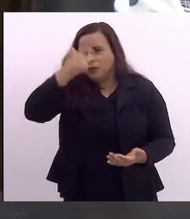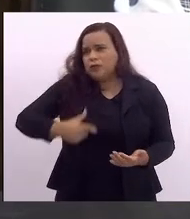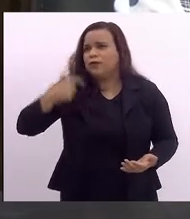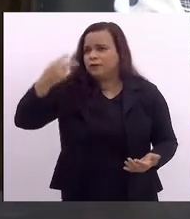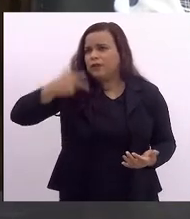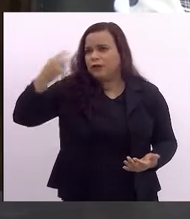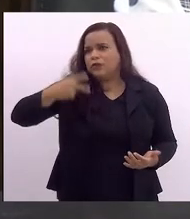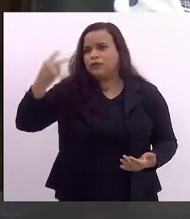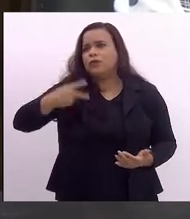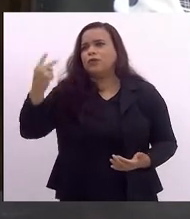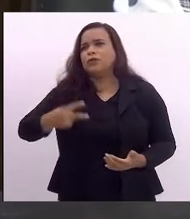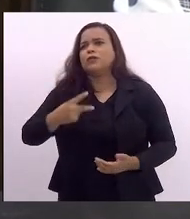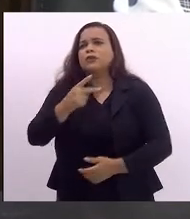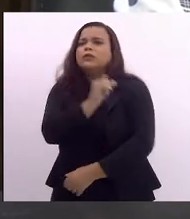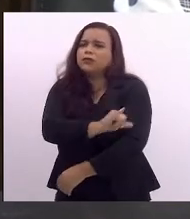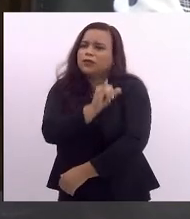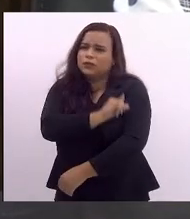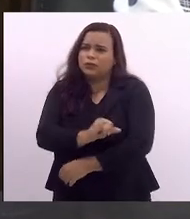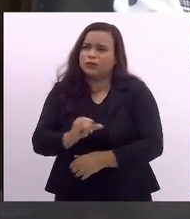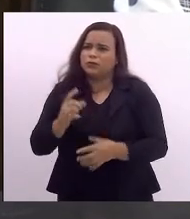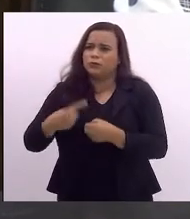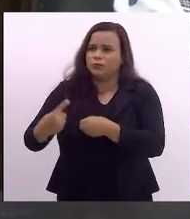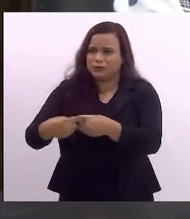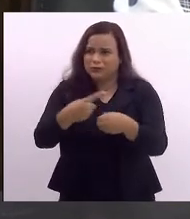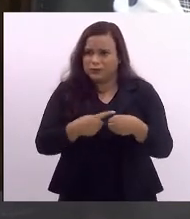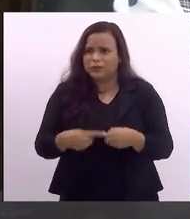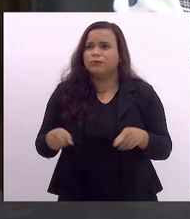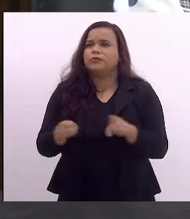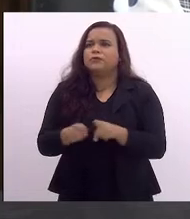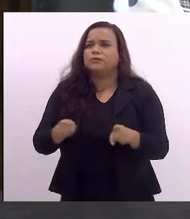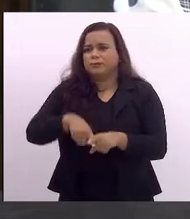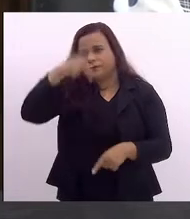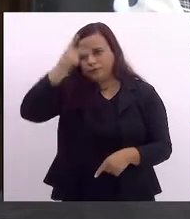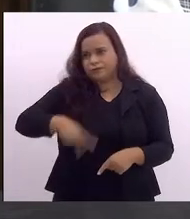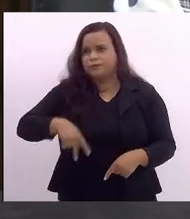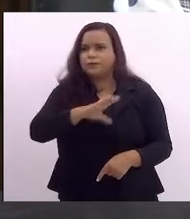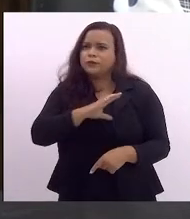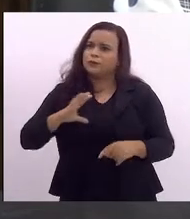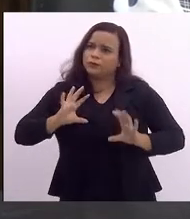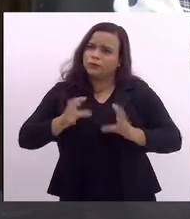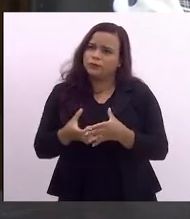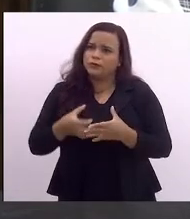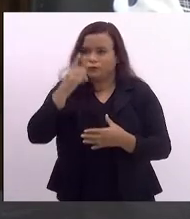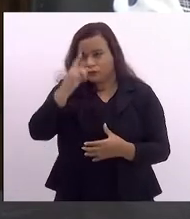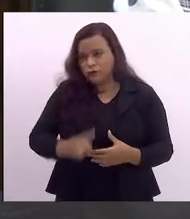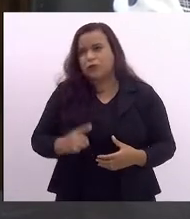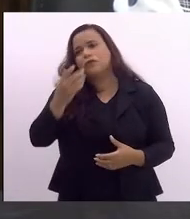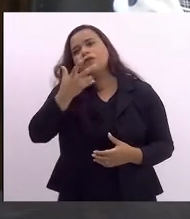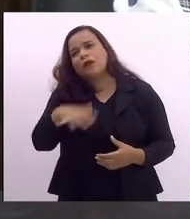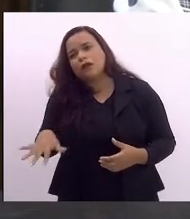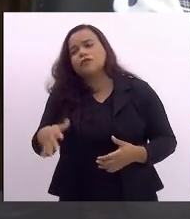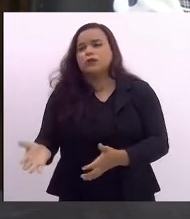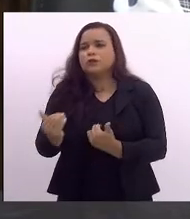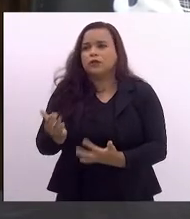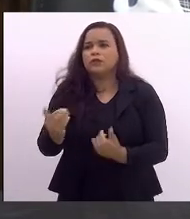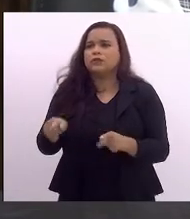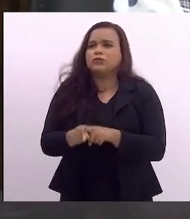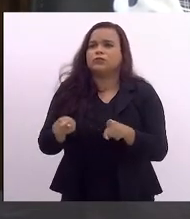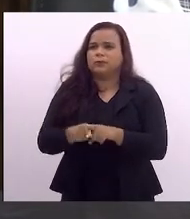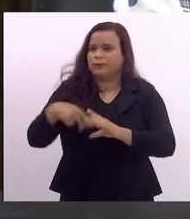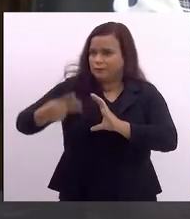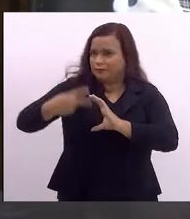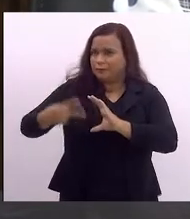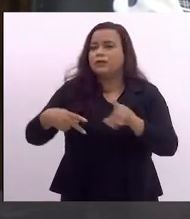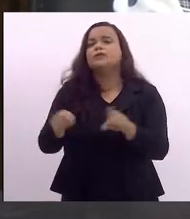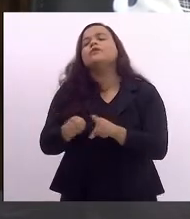município do Rio de Janeiro, da forma que me cabe enquanto presidenta da Comissão do Direito da Criança e do Adolescente, também da Câmara Municipal, e principalmente